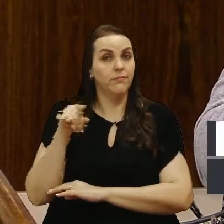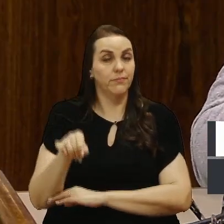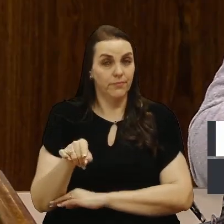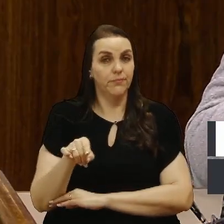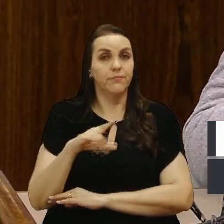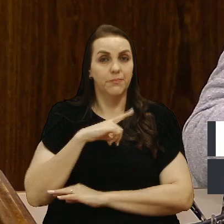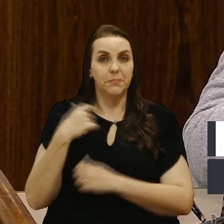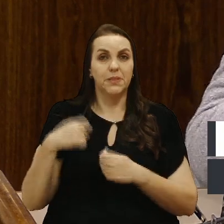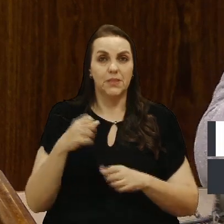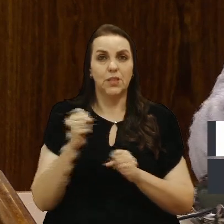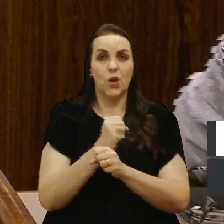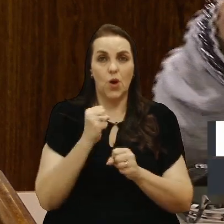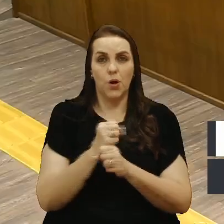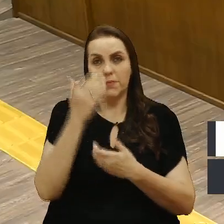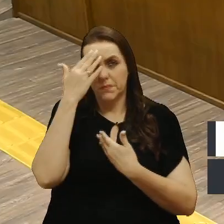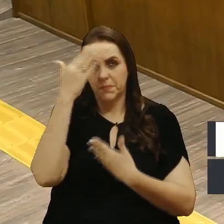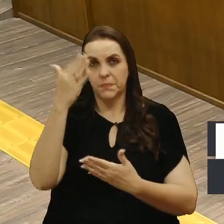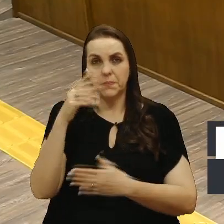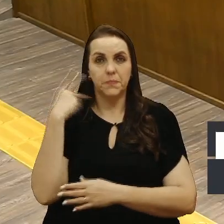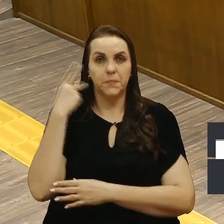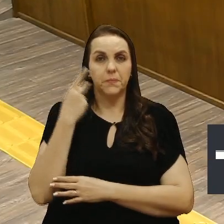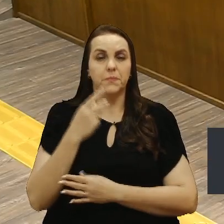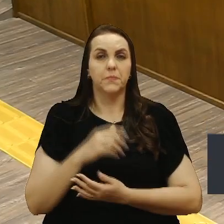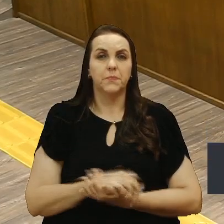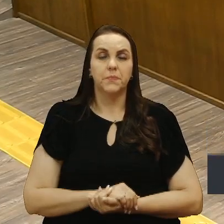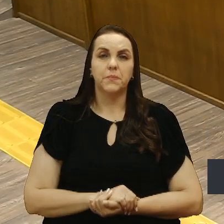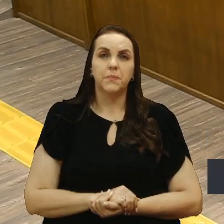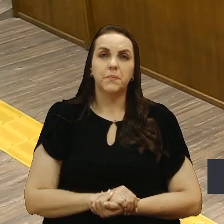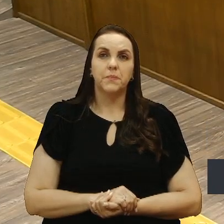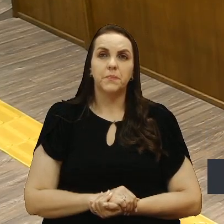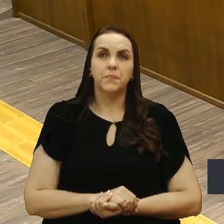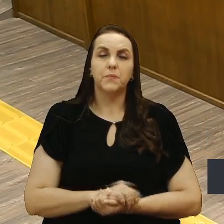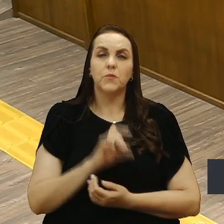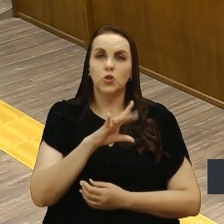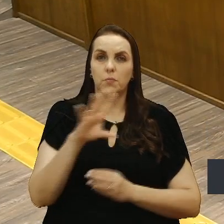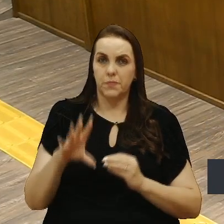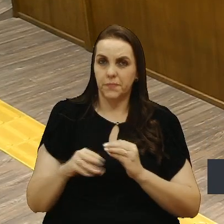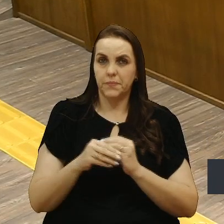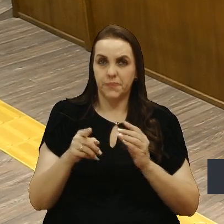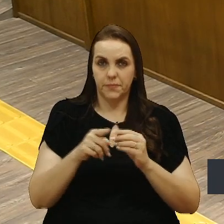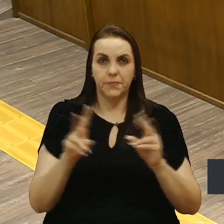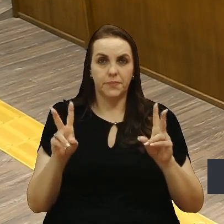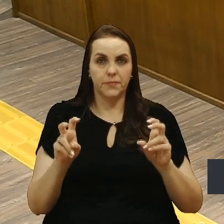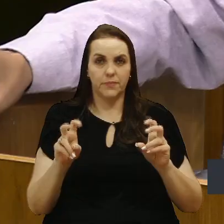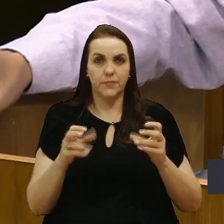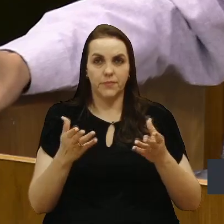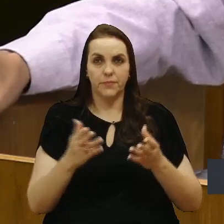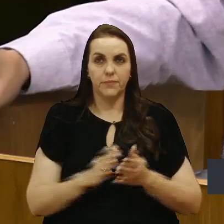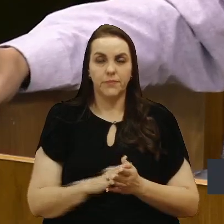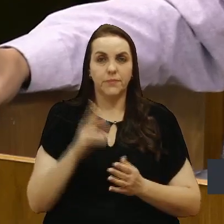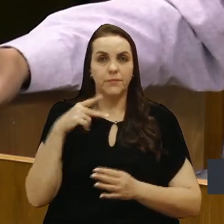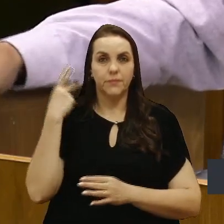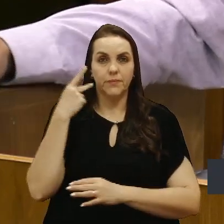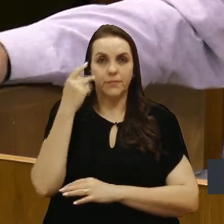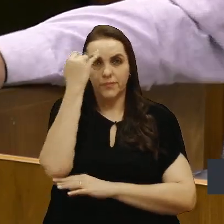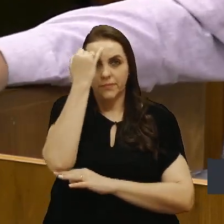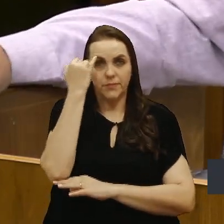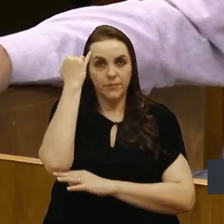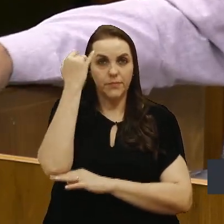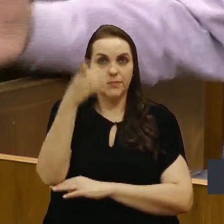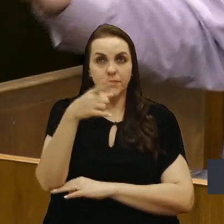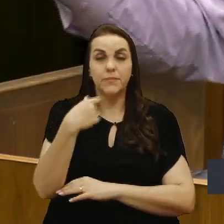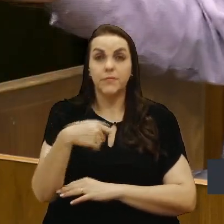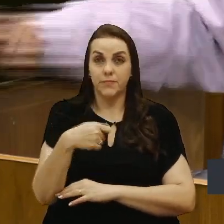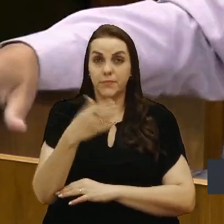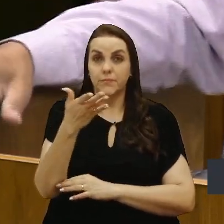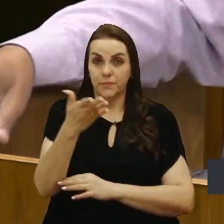das obras. Obrigada, vereador. Só para contribuir nesse assunto aqui, vereador Zé D'Ambrosio, eu preciso